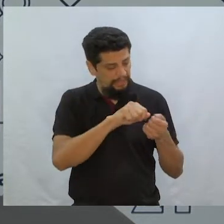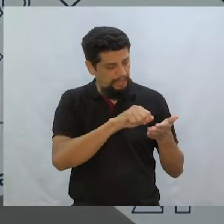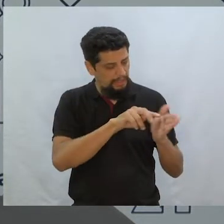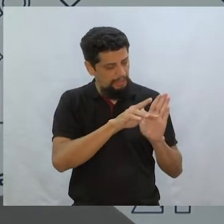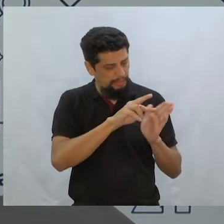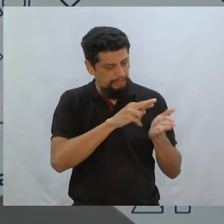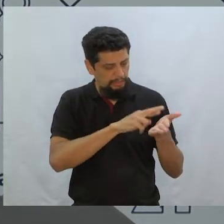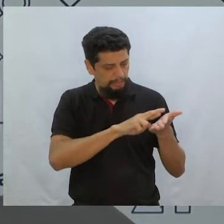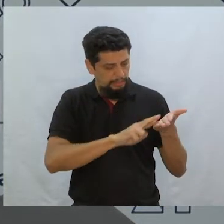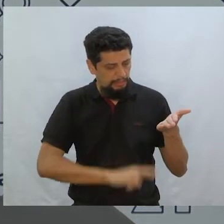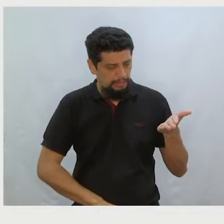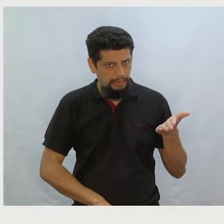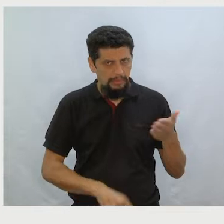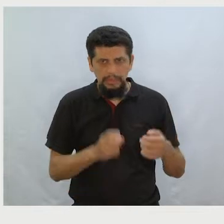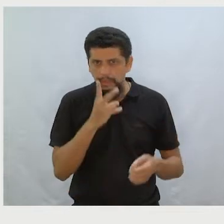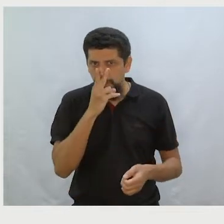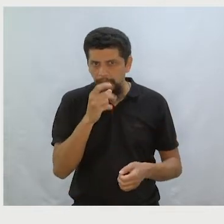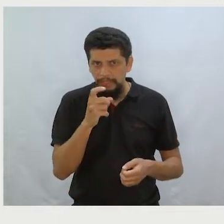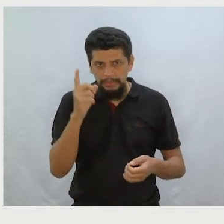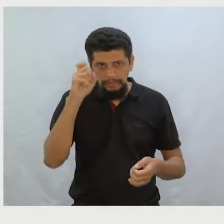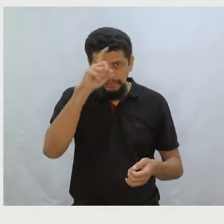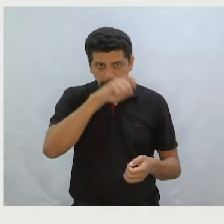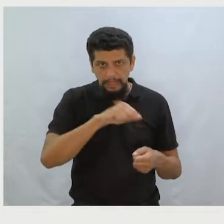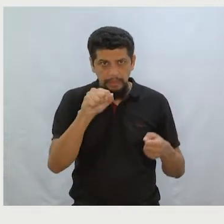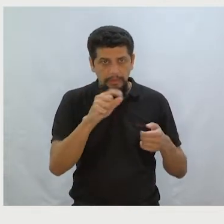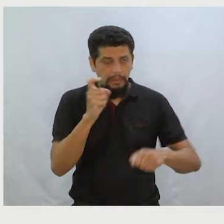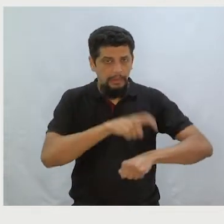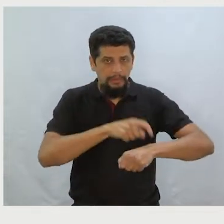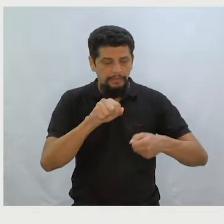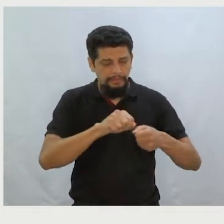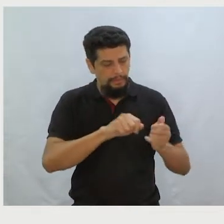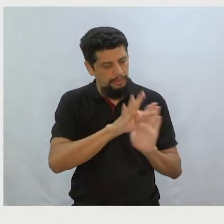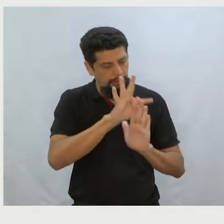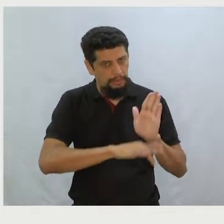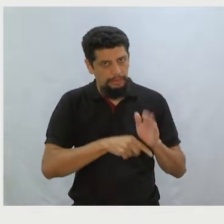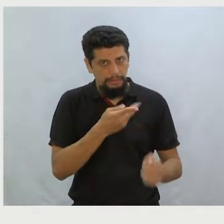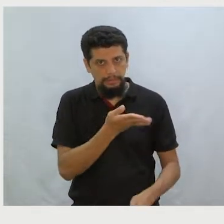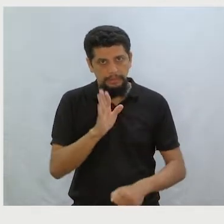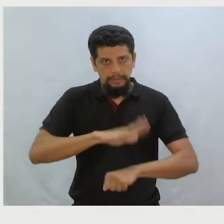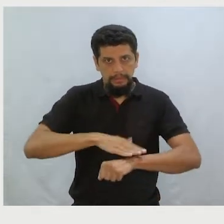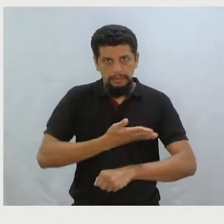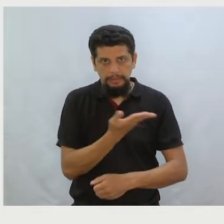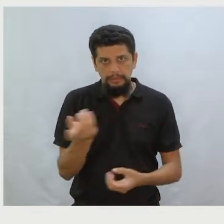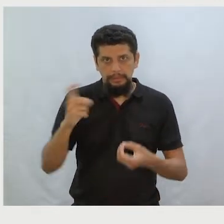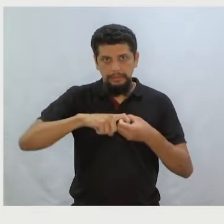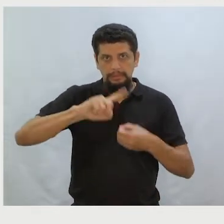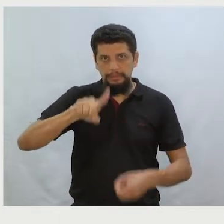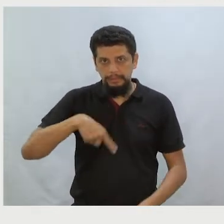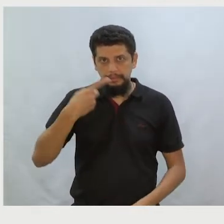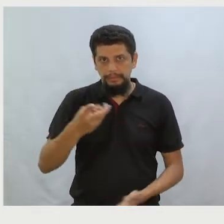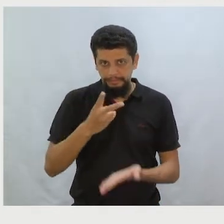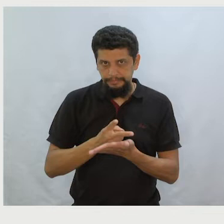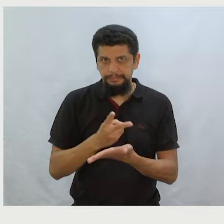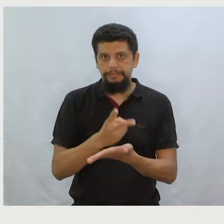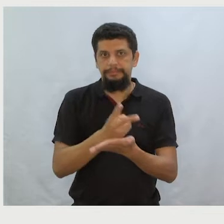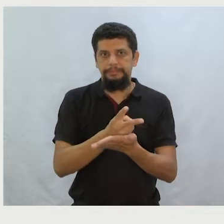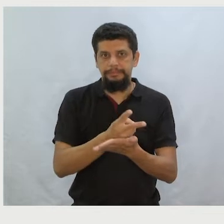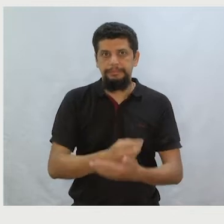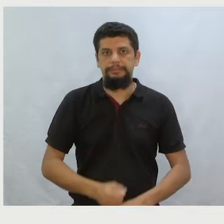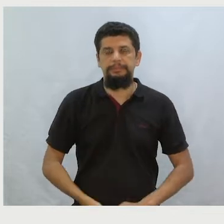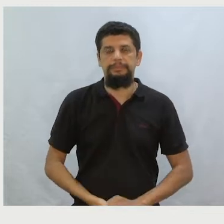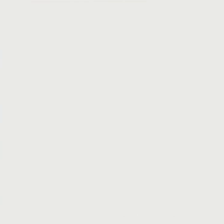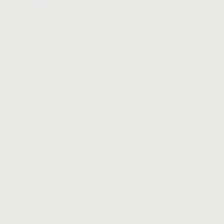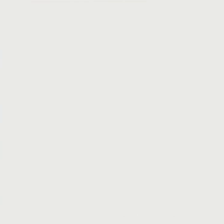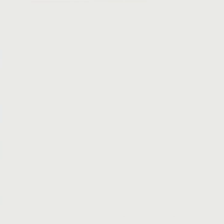O que que você acha difícil na hora de você produzir esse texto vou dar um tempo para você pensar e eu volto pra gente continuar